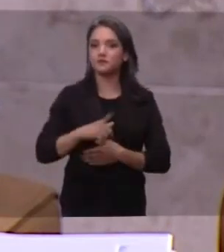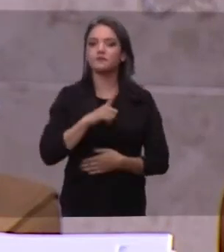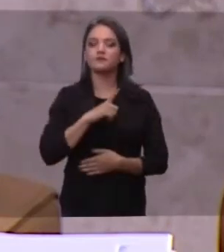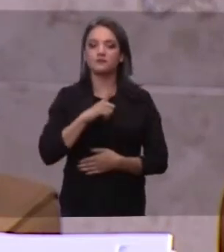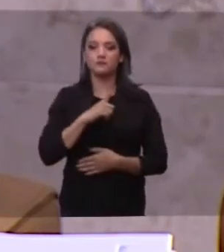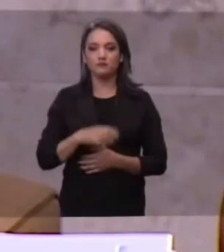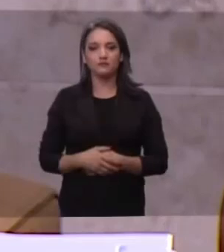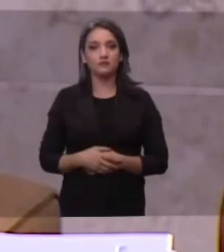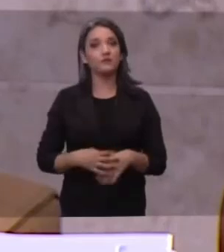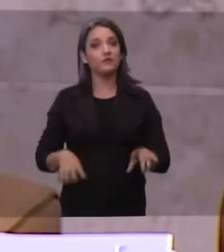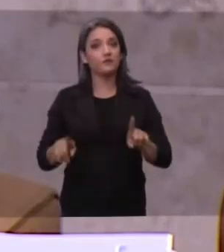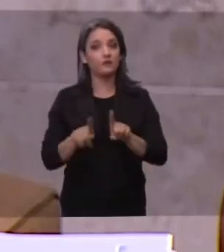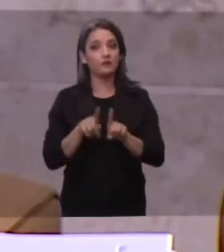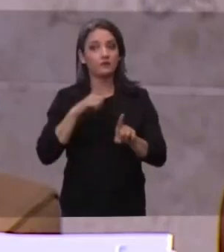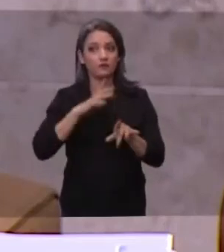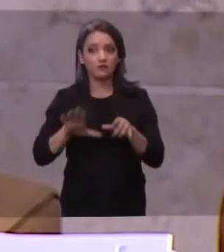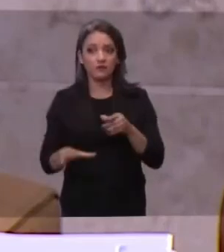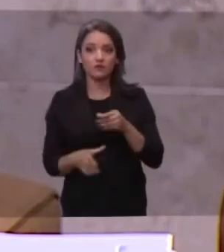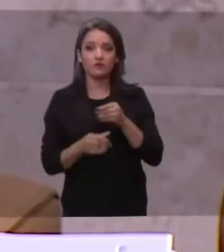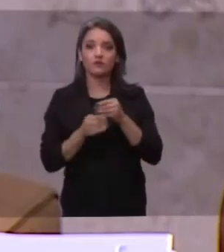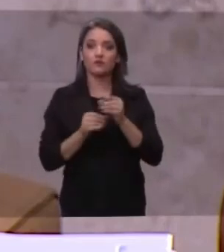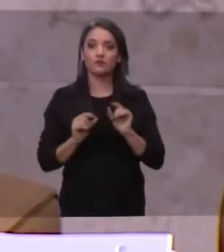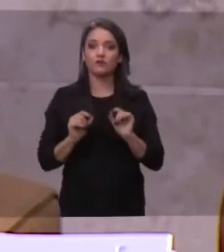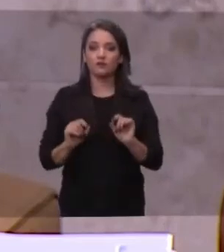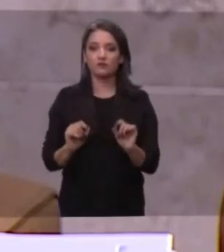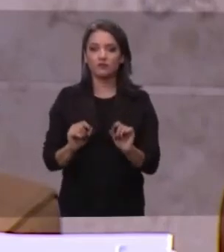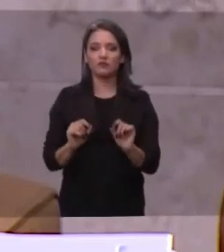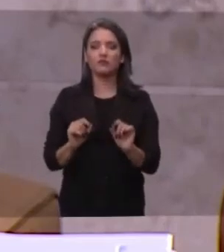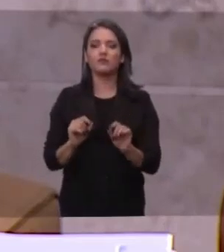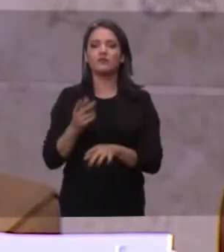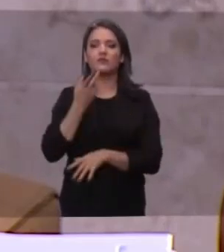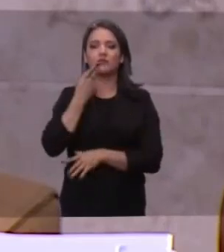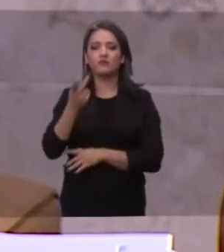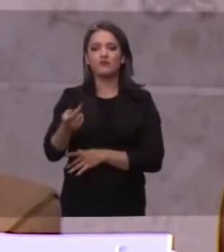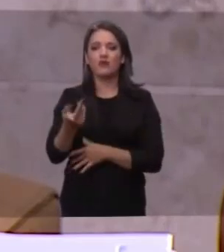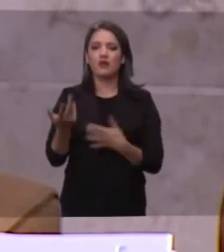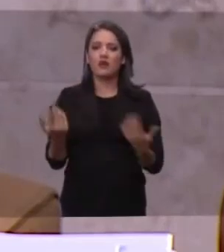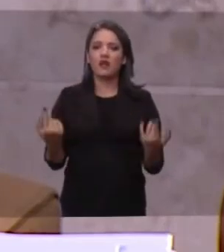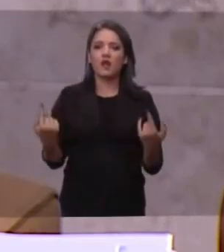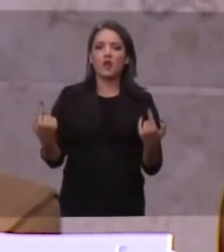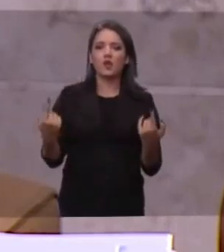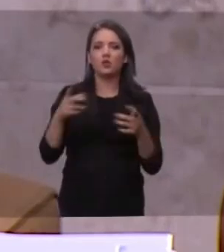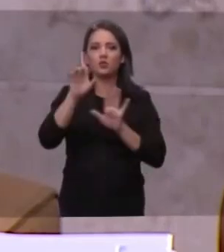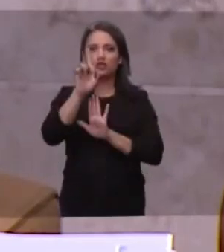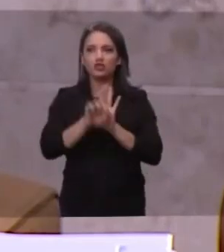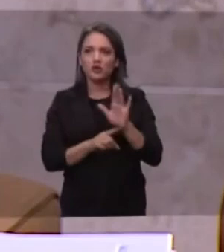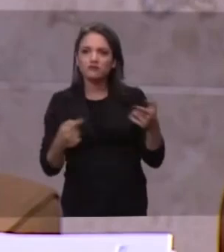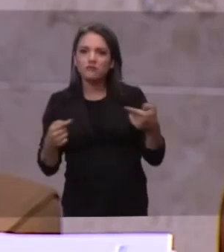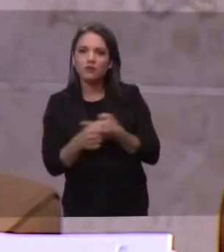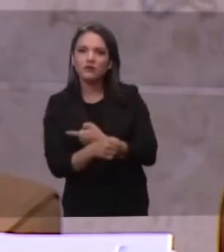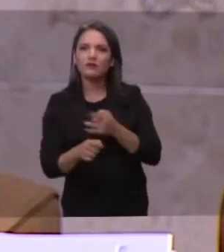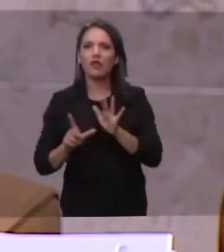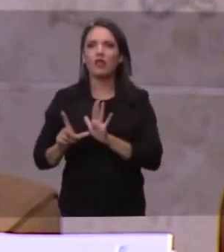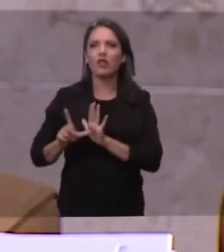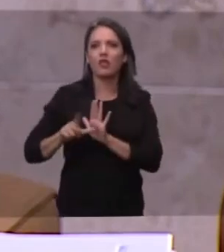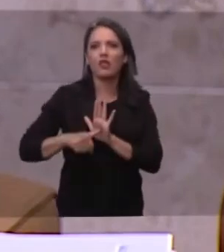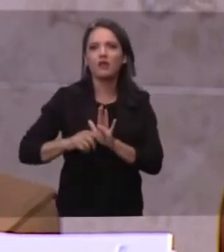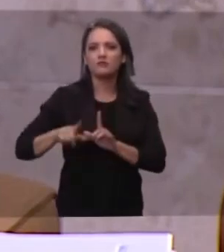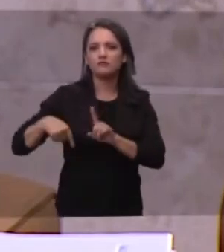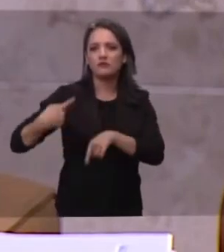Acresça-se por derradeiro a impropriedade de se falar aqui em contraditório diferido, postergado ou